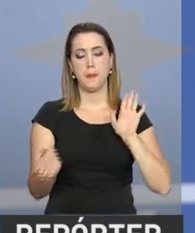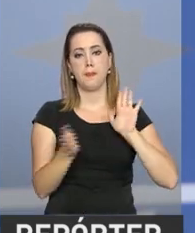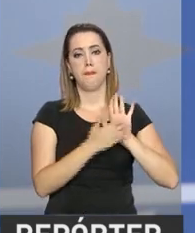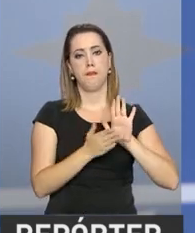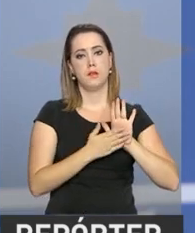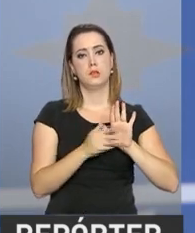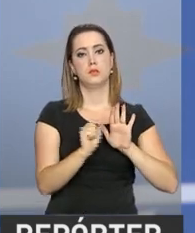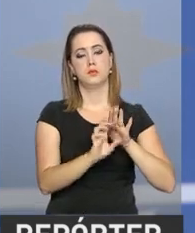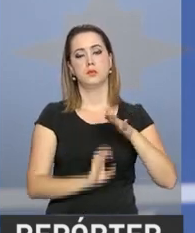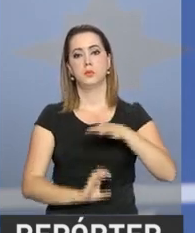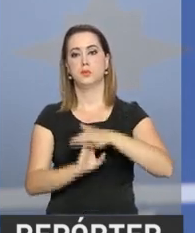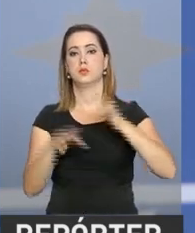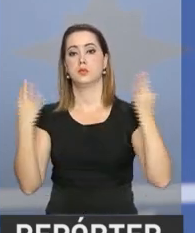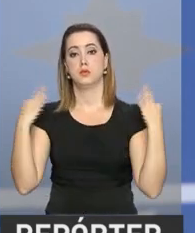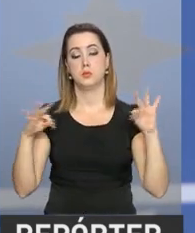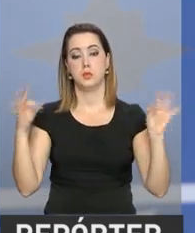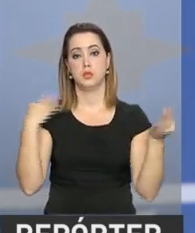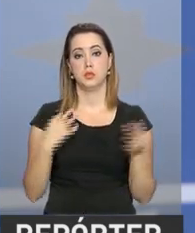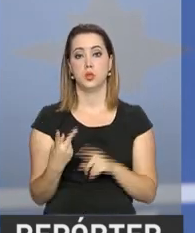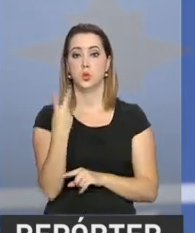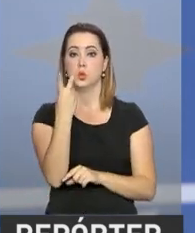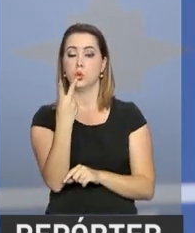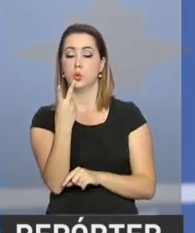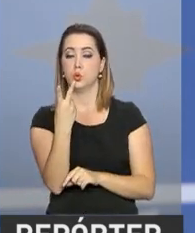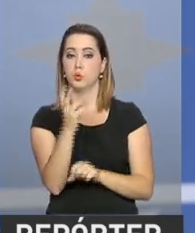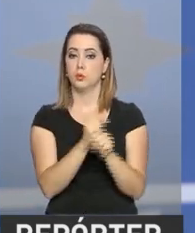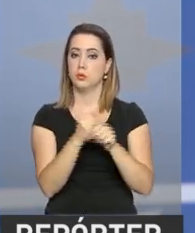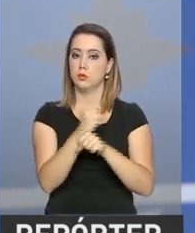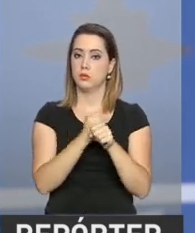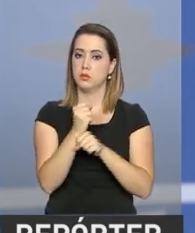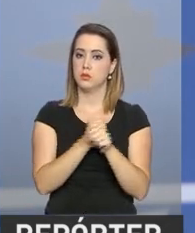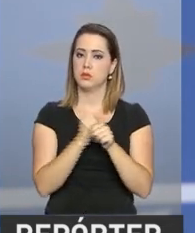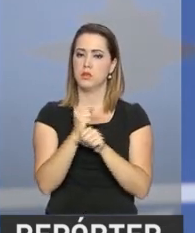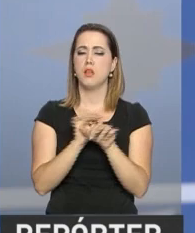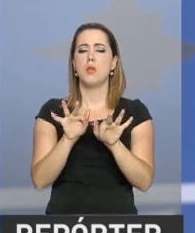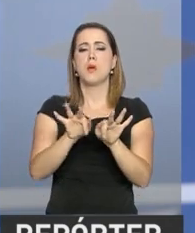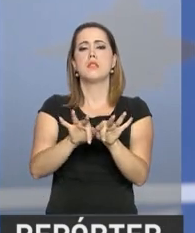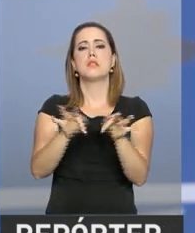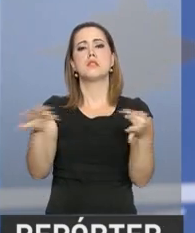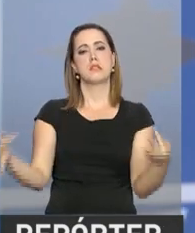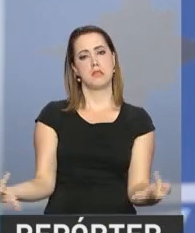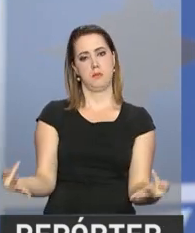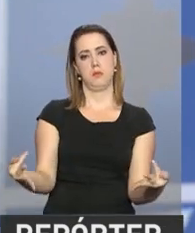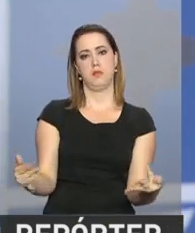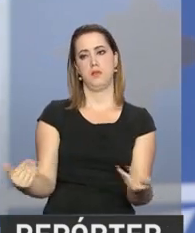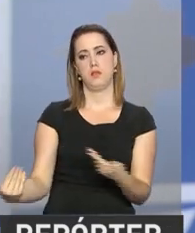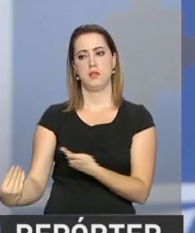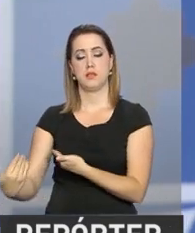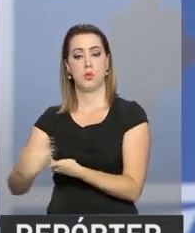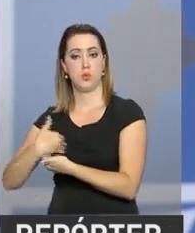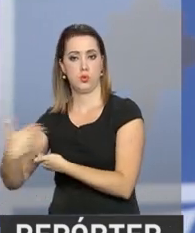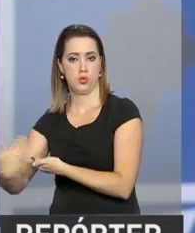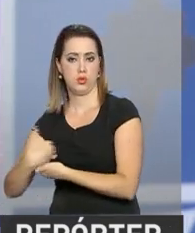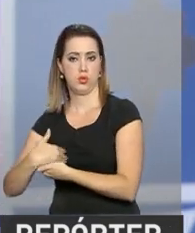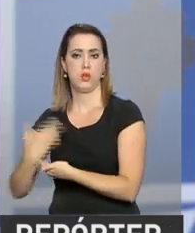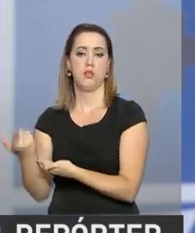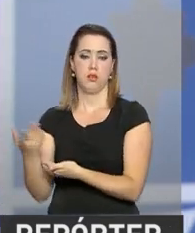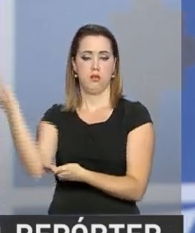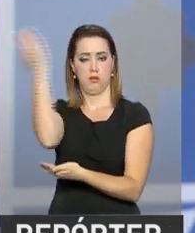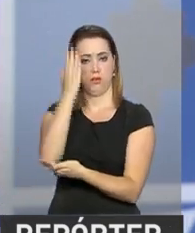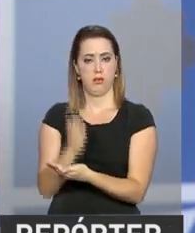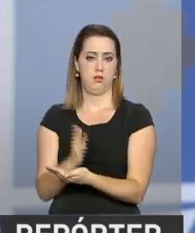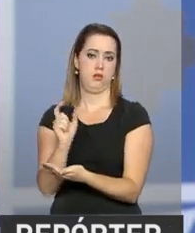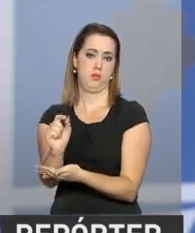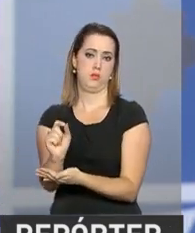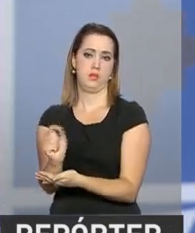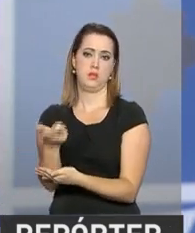Para que sejam prorrogados por mais 2 anos a a não necessidade waver né da de vistos para esses país e outros países que